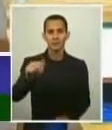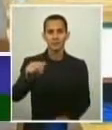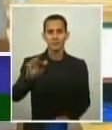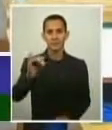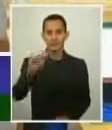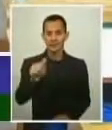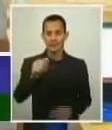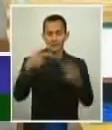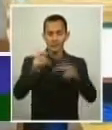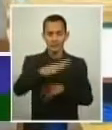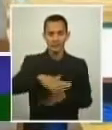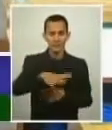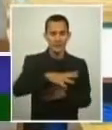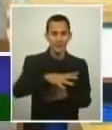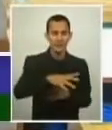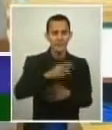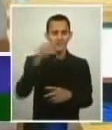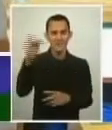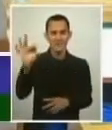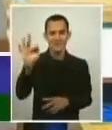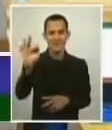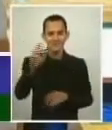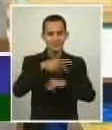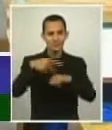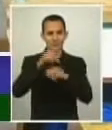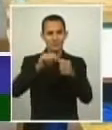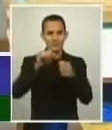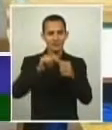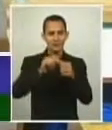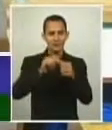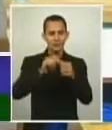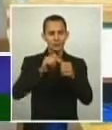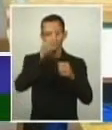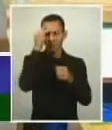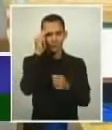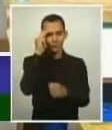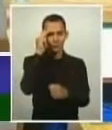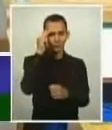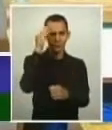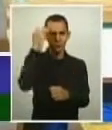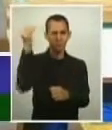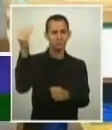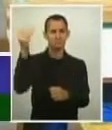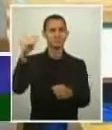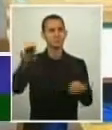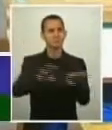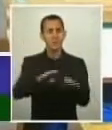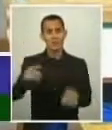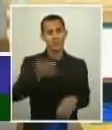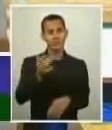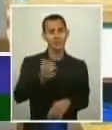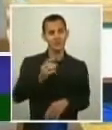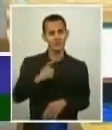que aquela sociedade francesa produzia em gente de grande envergadura mesmo que